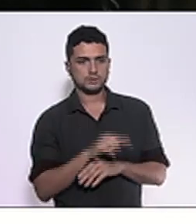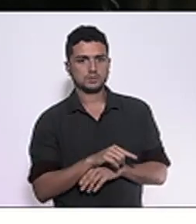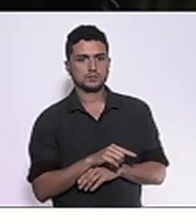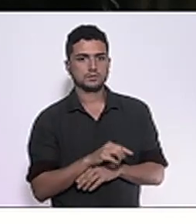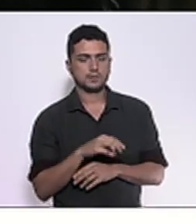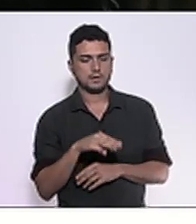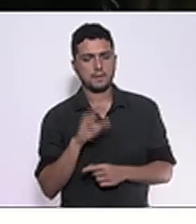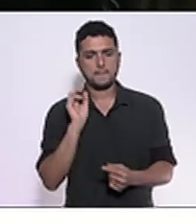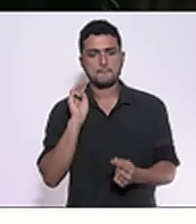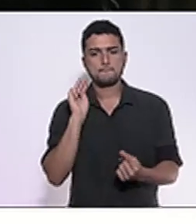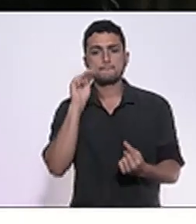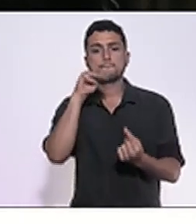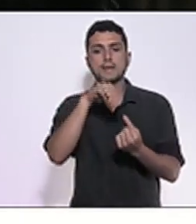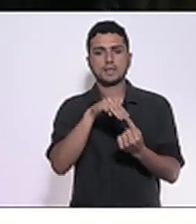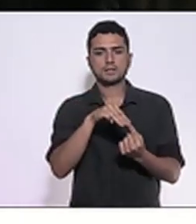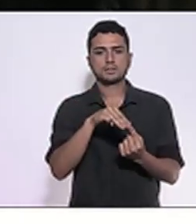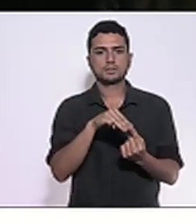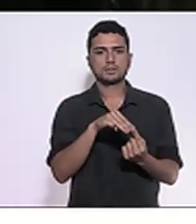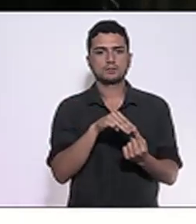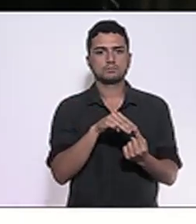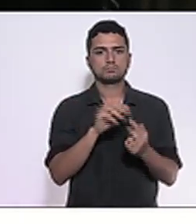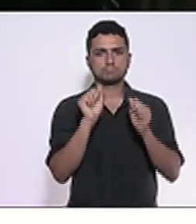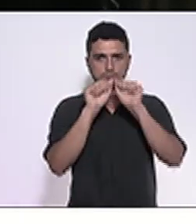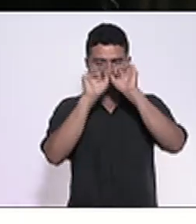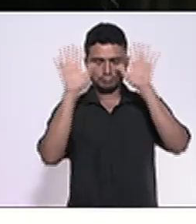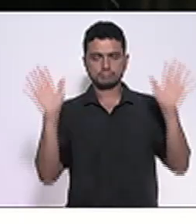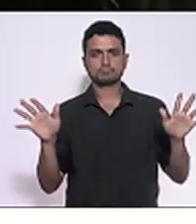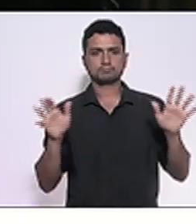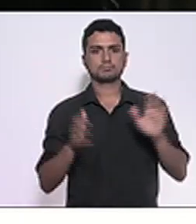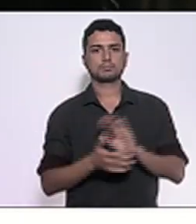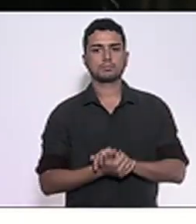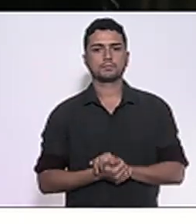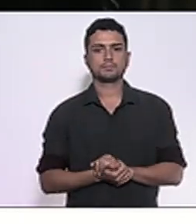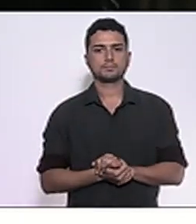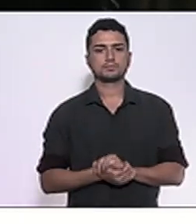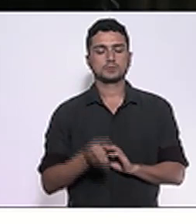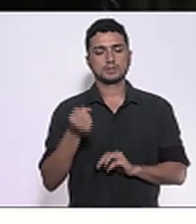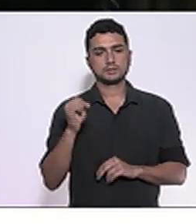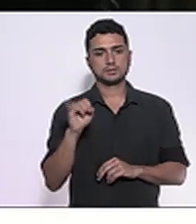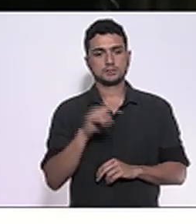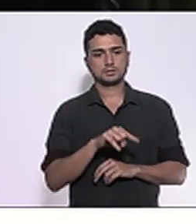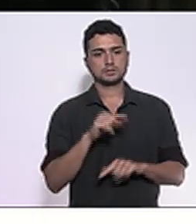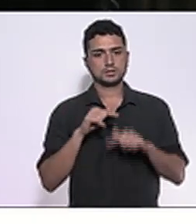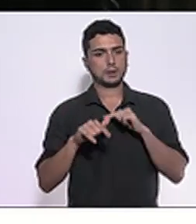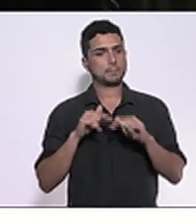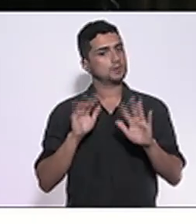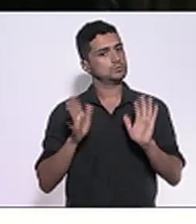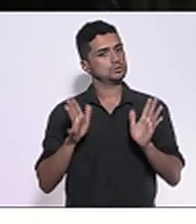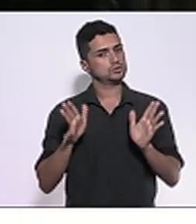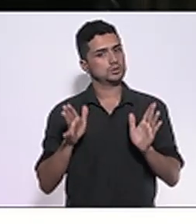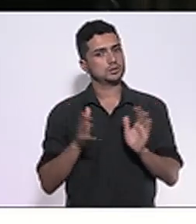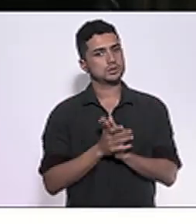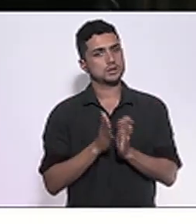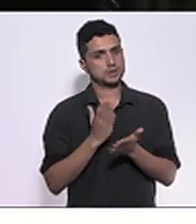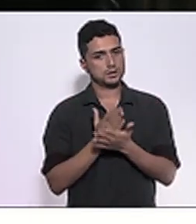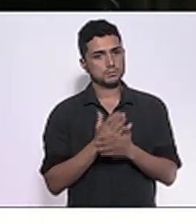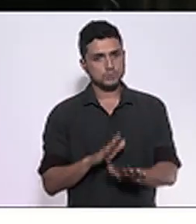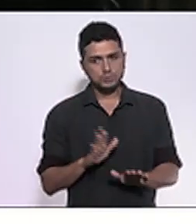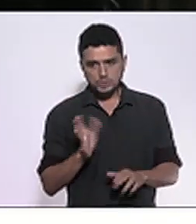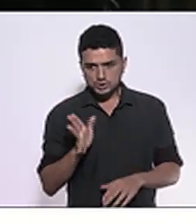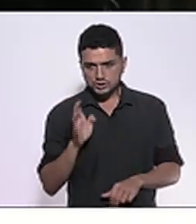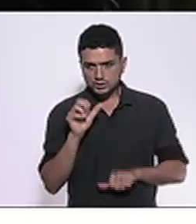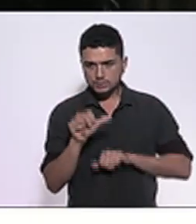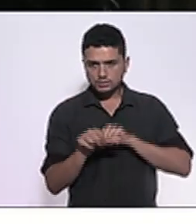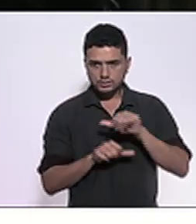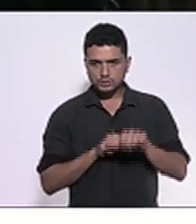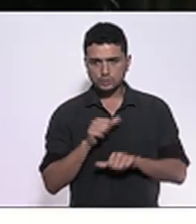transparência, ter ser emaranhado. Se esse trabalho já acabou, se já virou um projeto de lei, porque